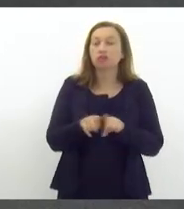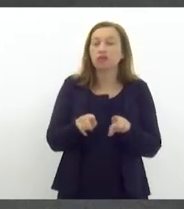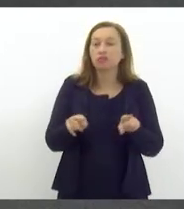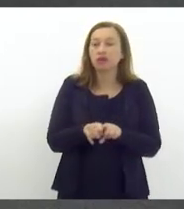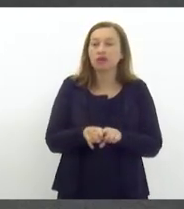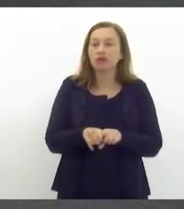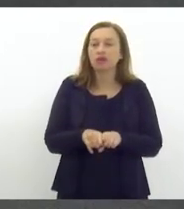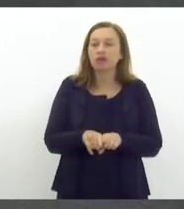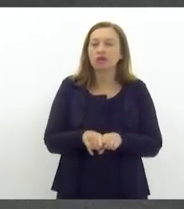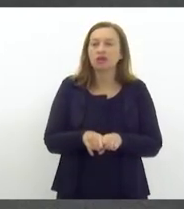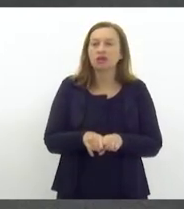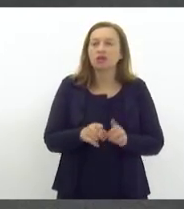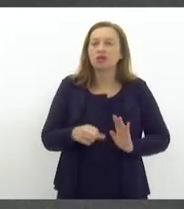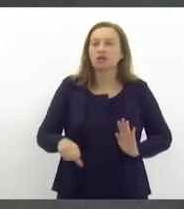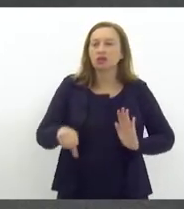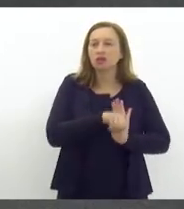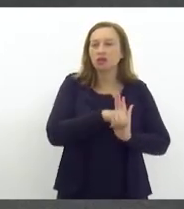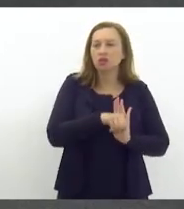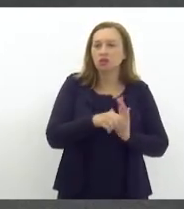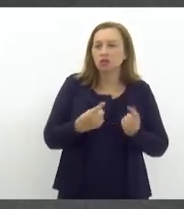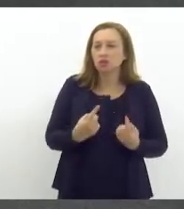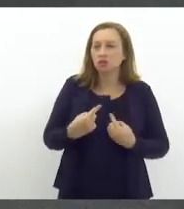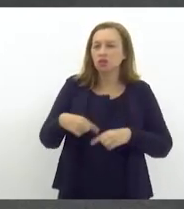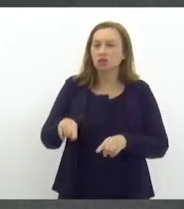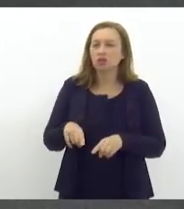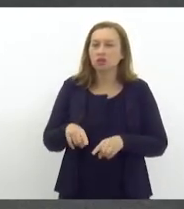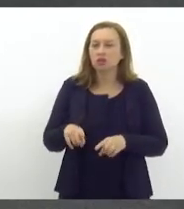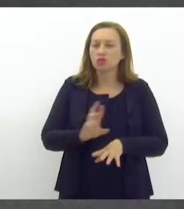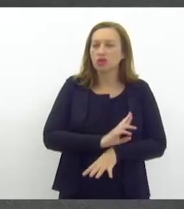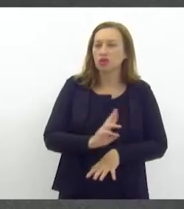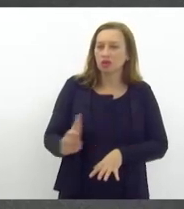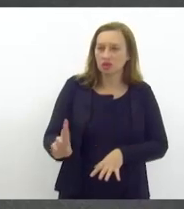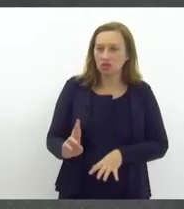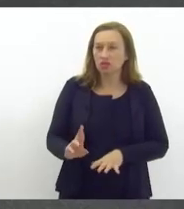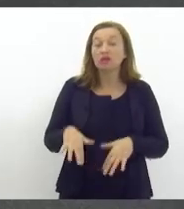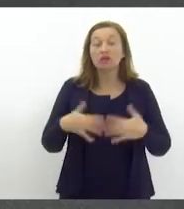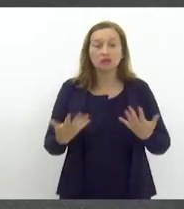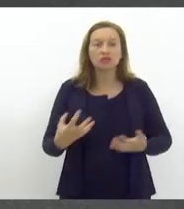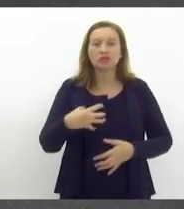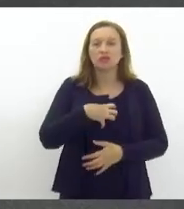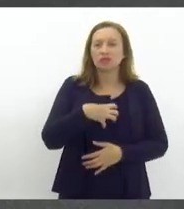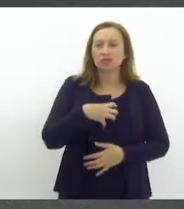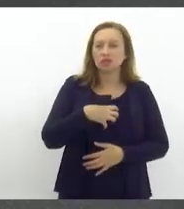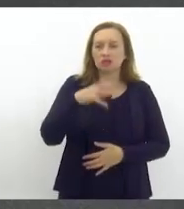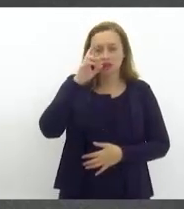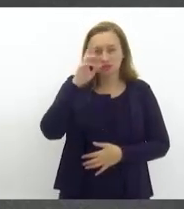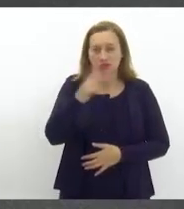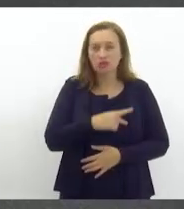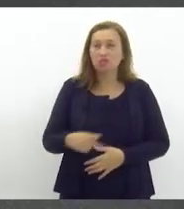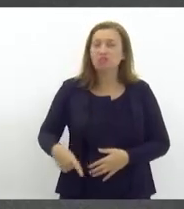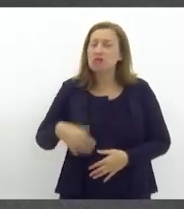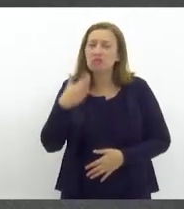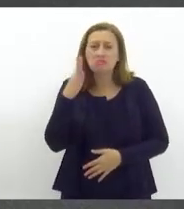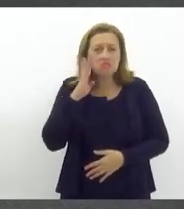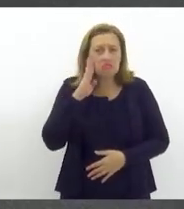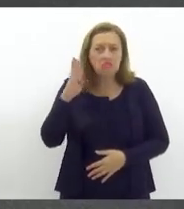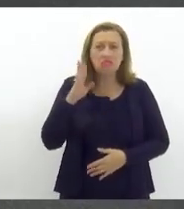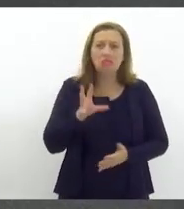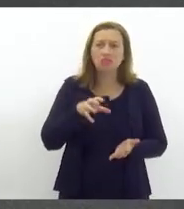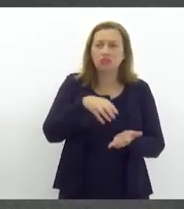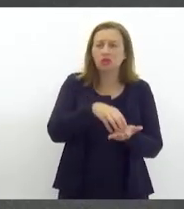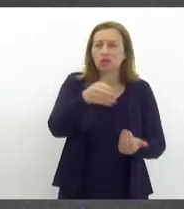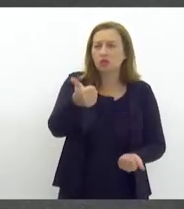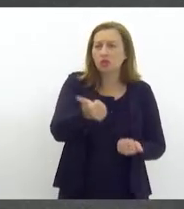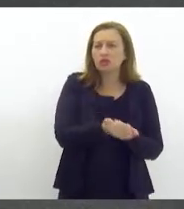crimes de cunho do racismo religioso. Então, nesse sentido, é fundamental essas unidades